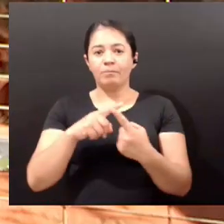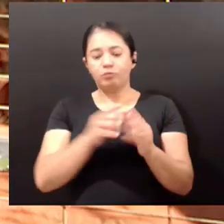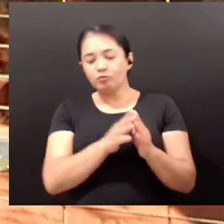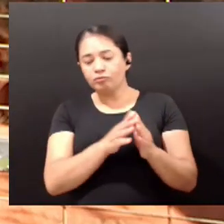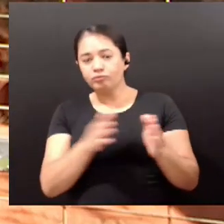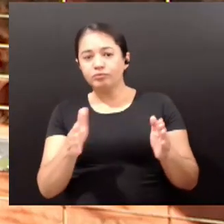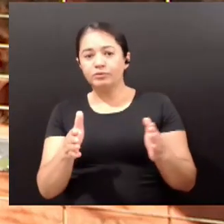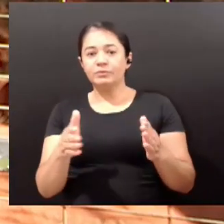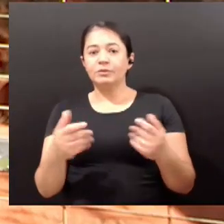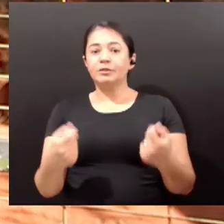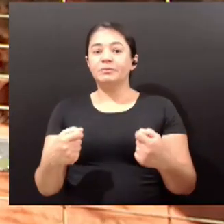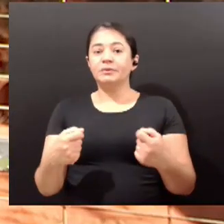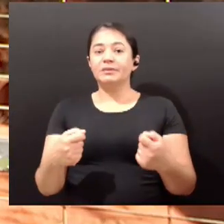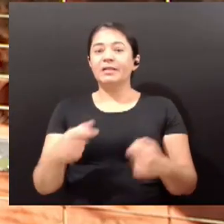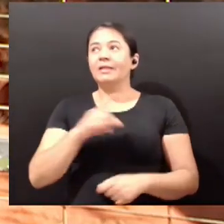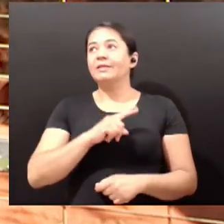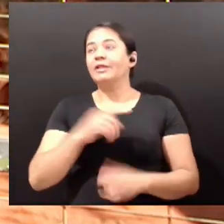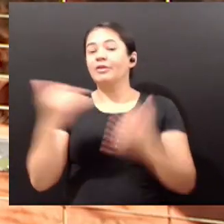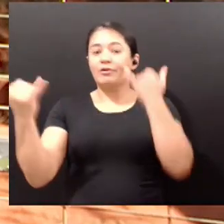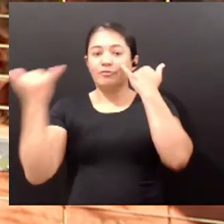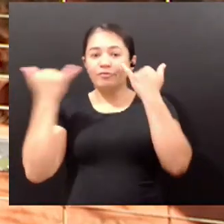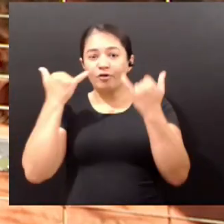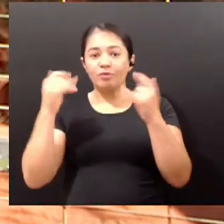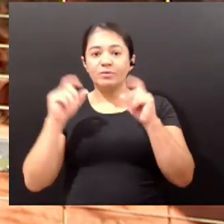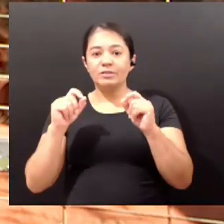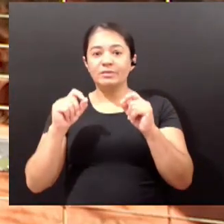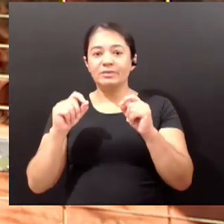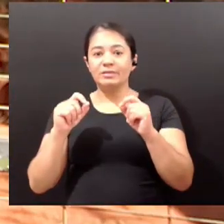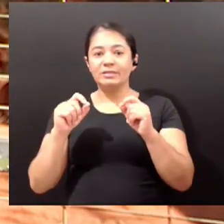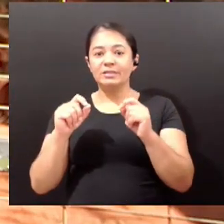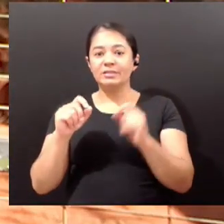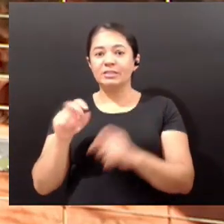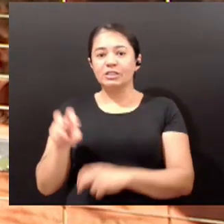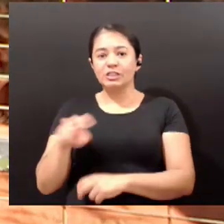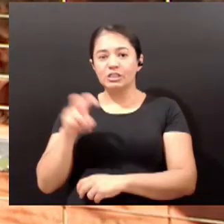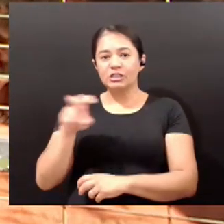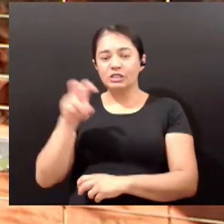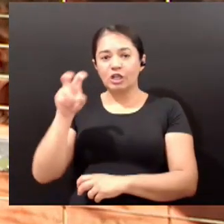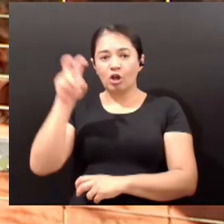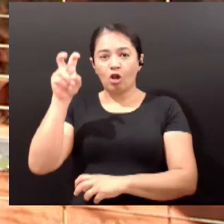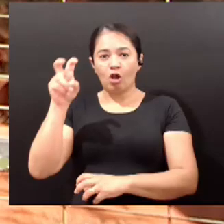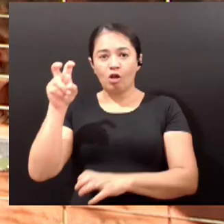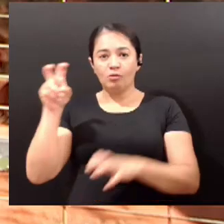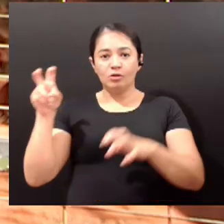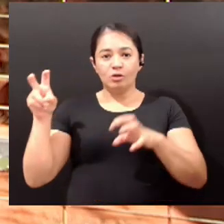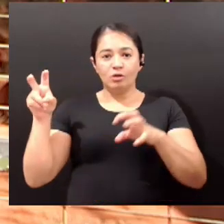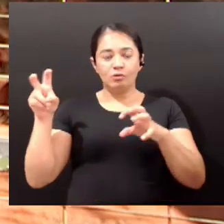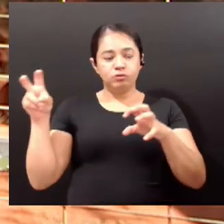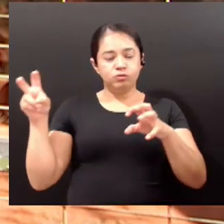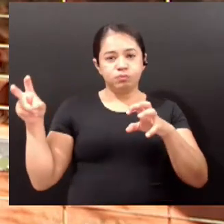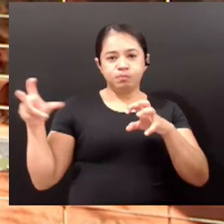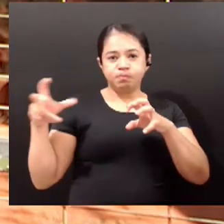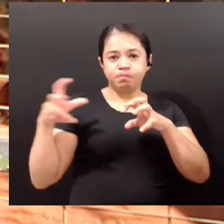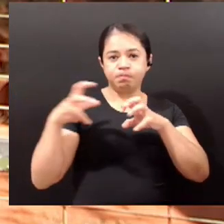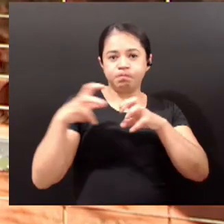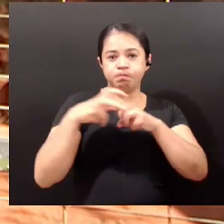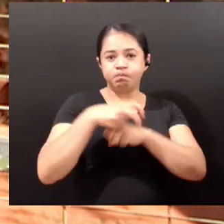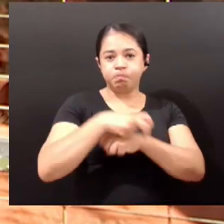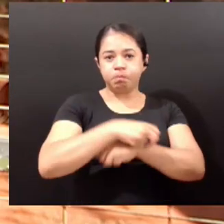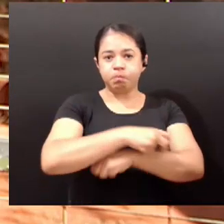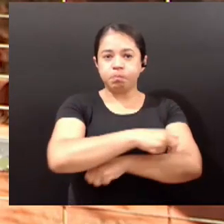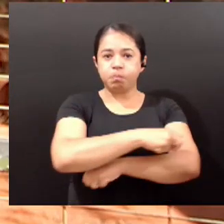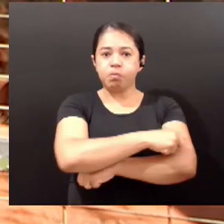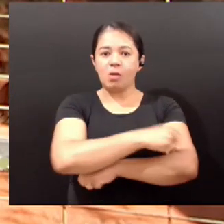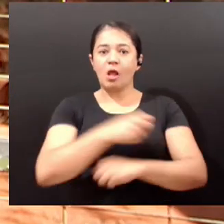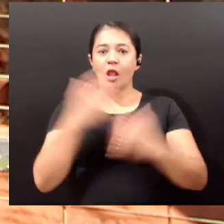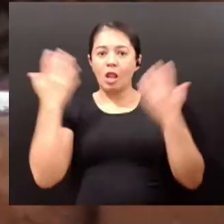registro, por exemplo, de predação até por sucuri. Tem um registro novo que acharam uma onça parda dentro da